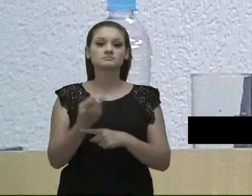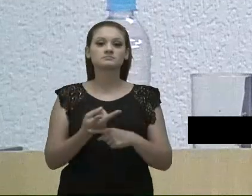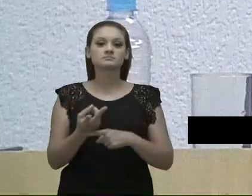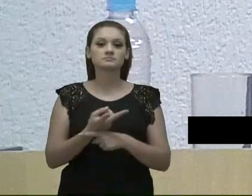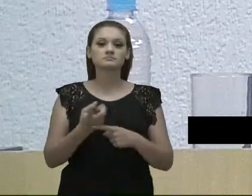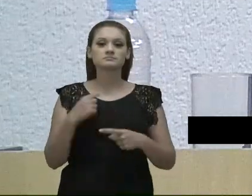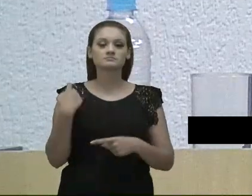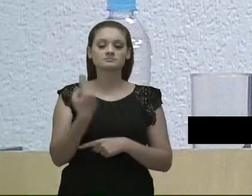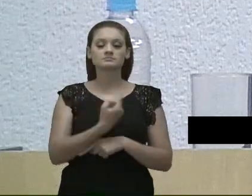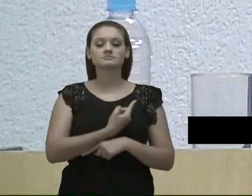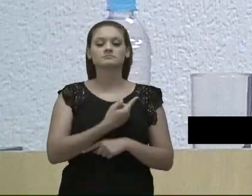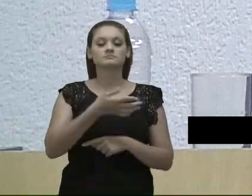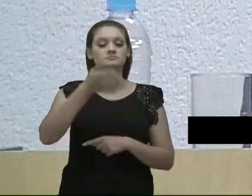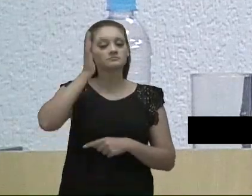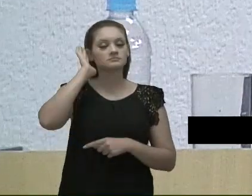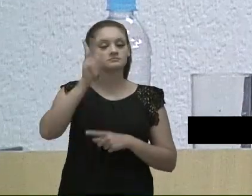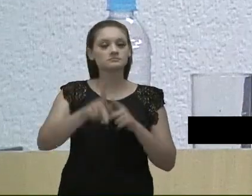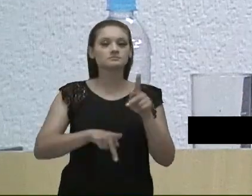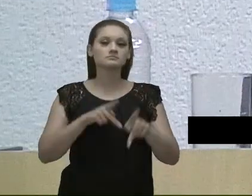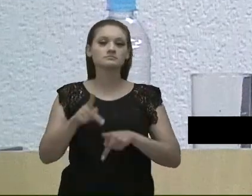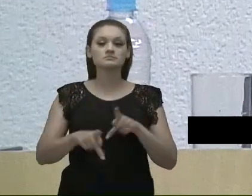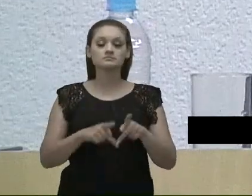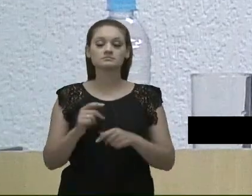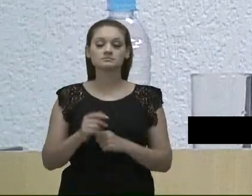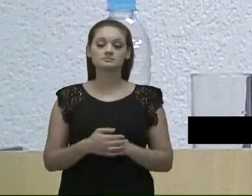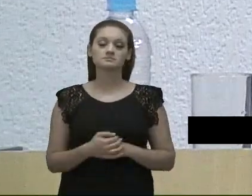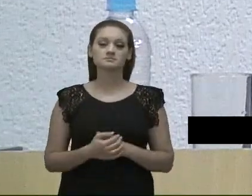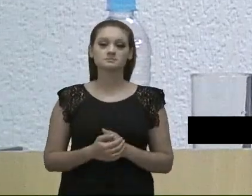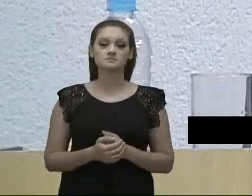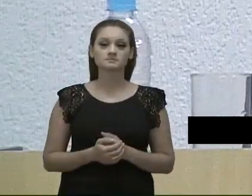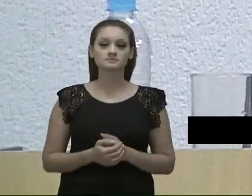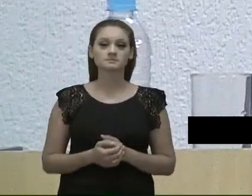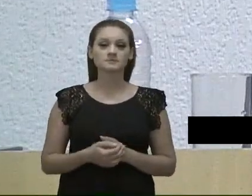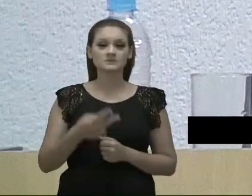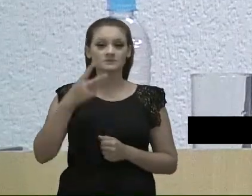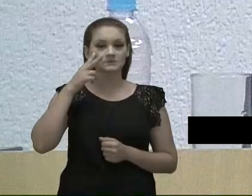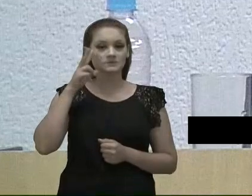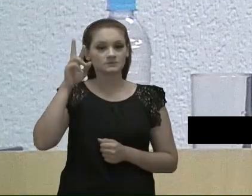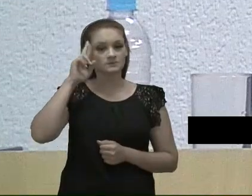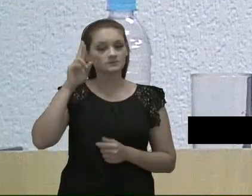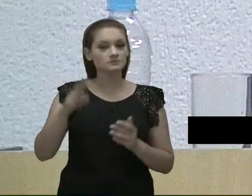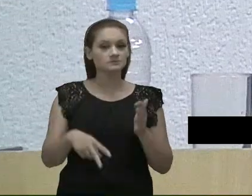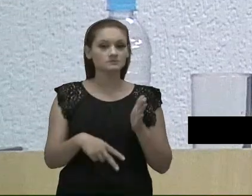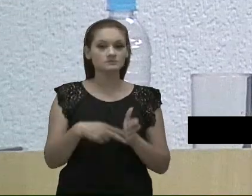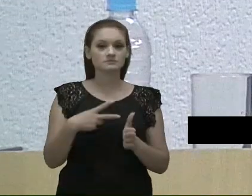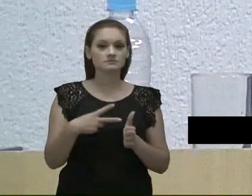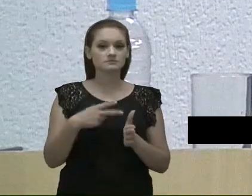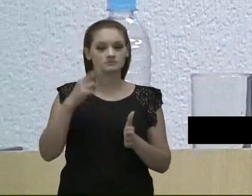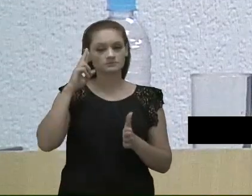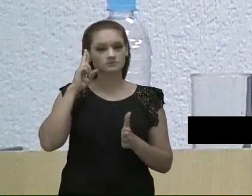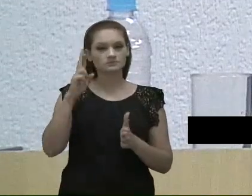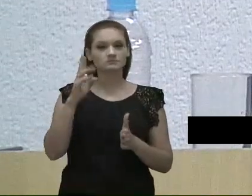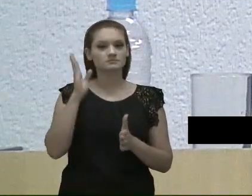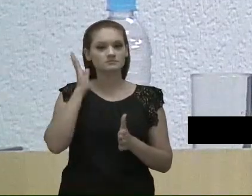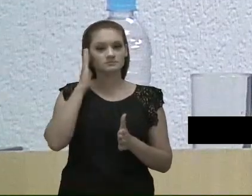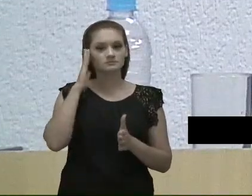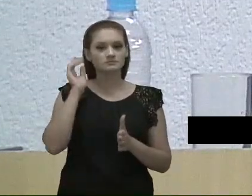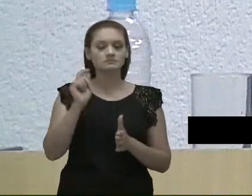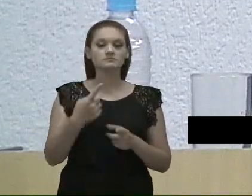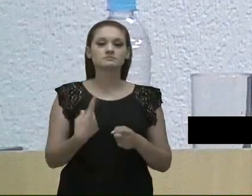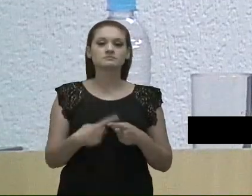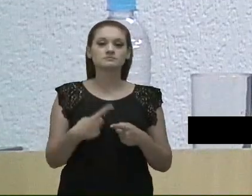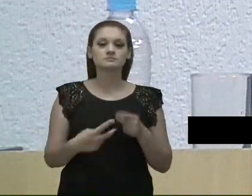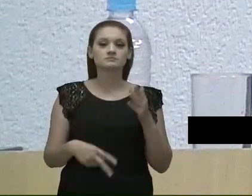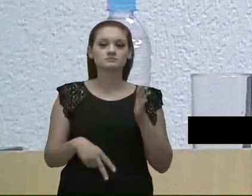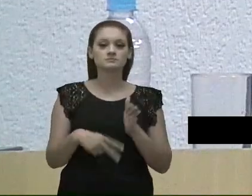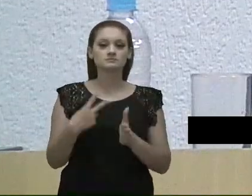ganha é o munícipe nessa questão. Estou vendo a senhora aqui a segunda vez. A senhora sabe qual o motivo dessa